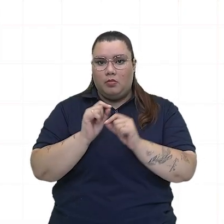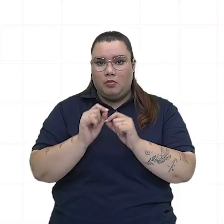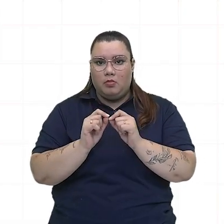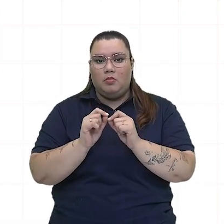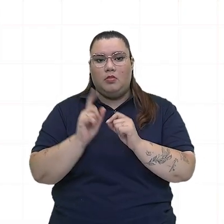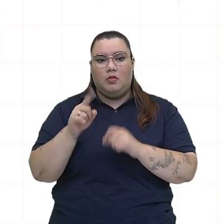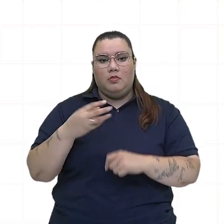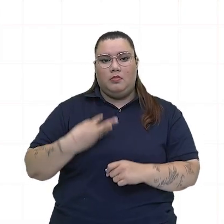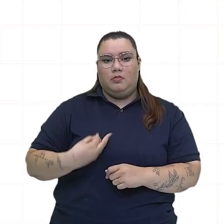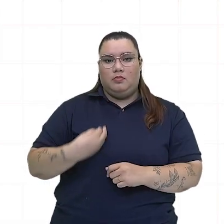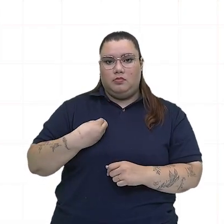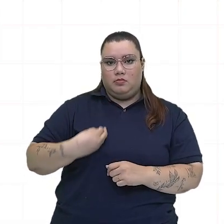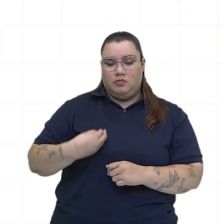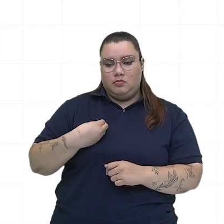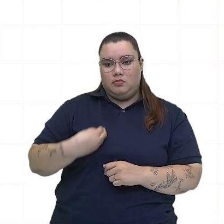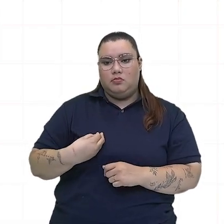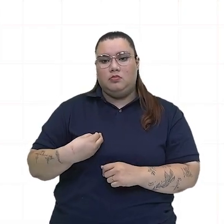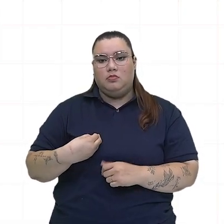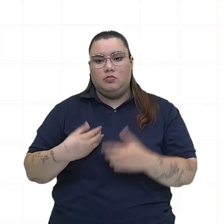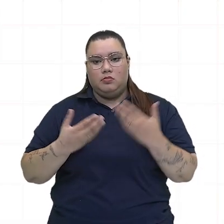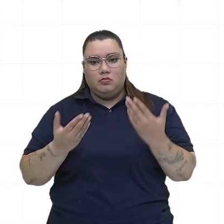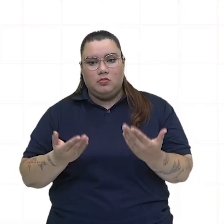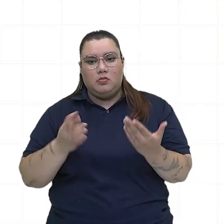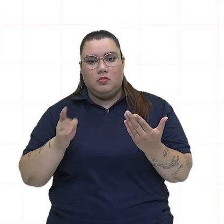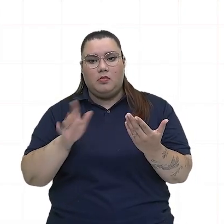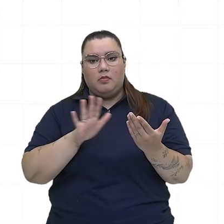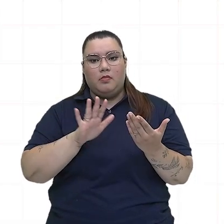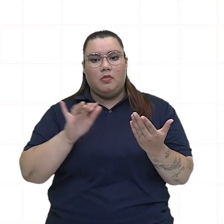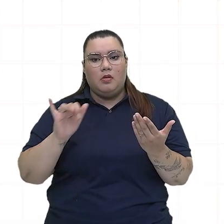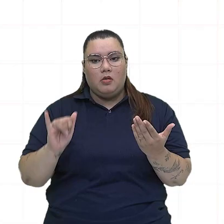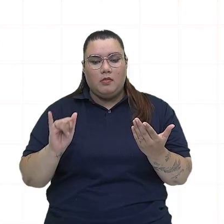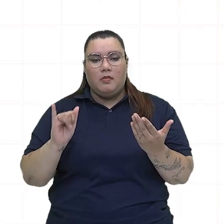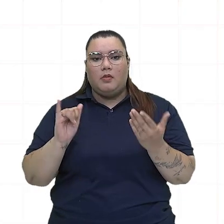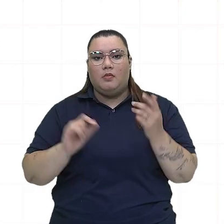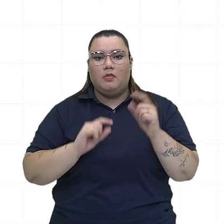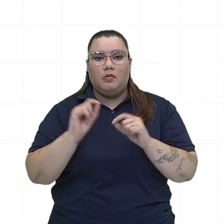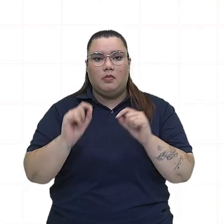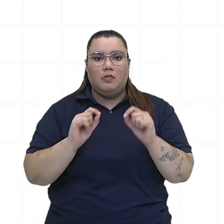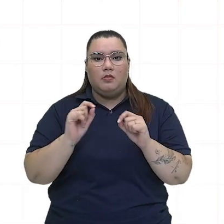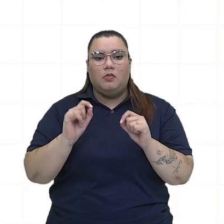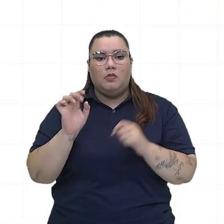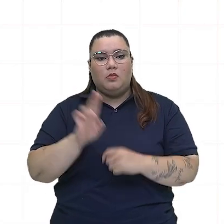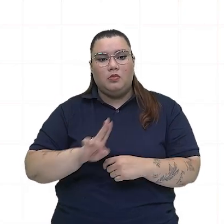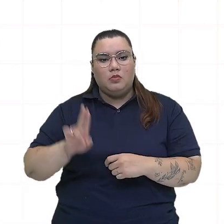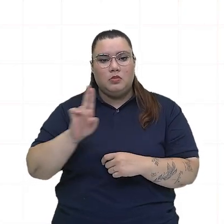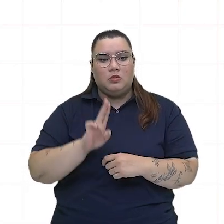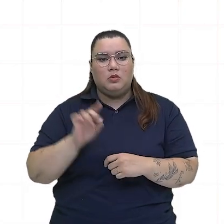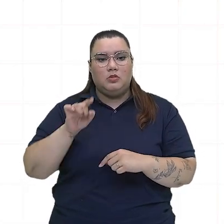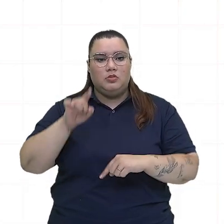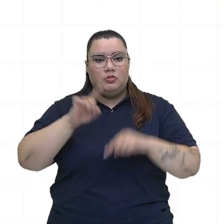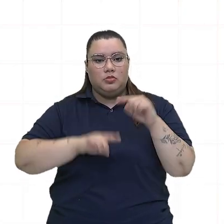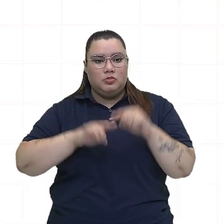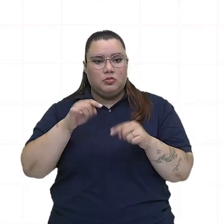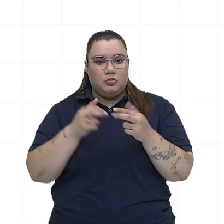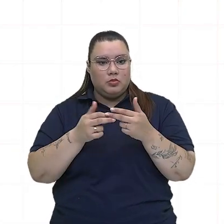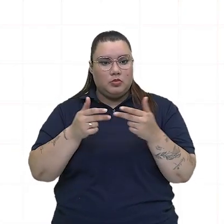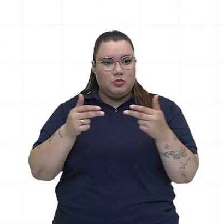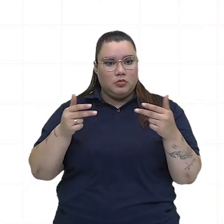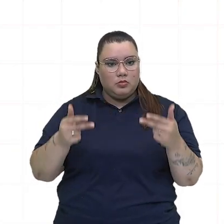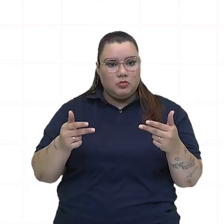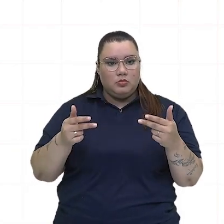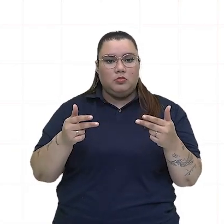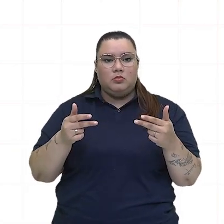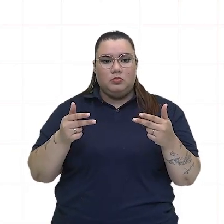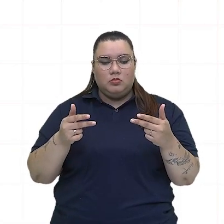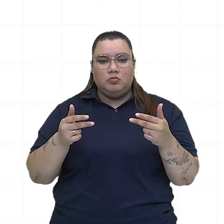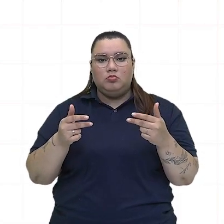a subsistência, onde o agricultor ele vai consumir os produtos, né, ali